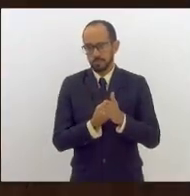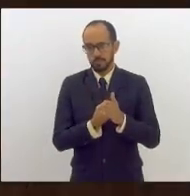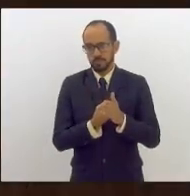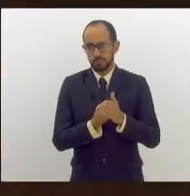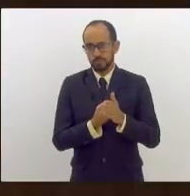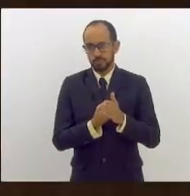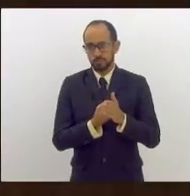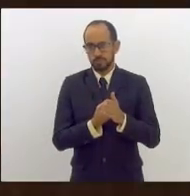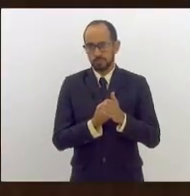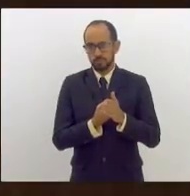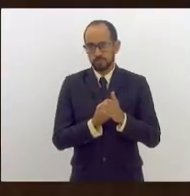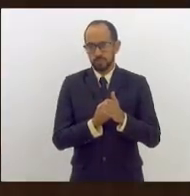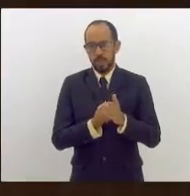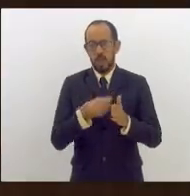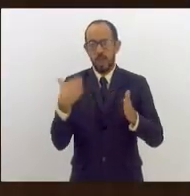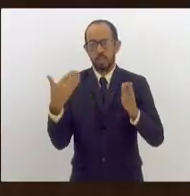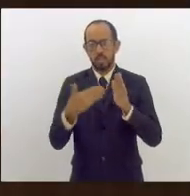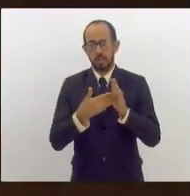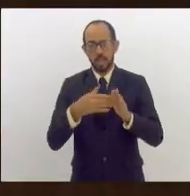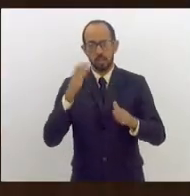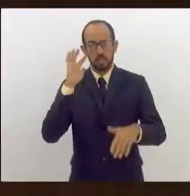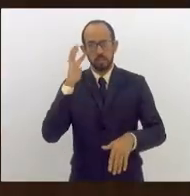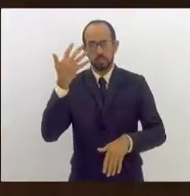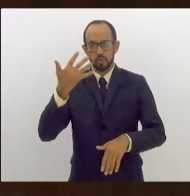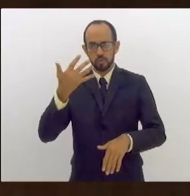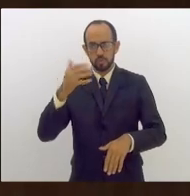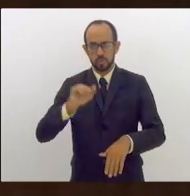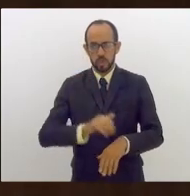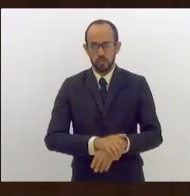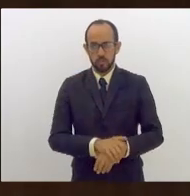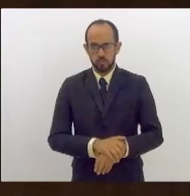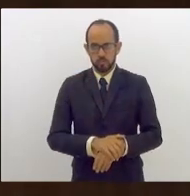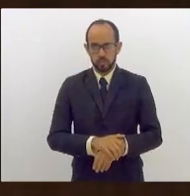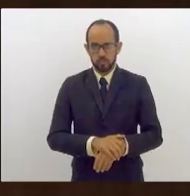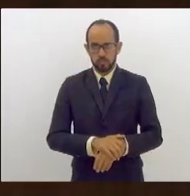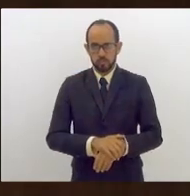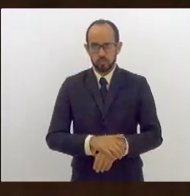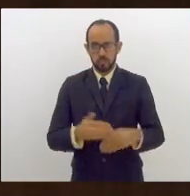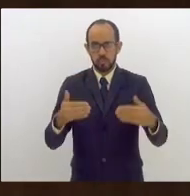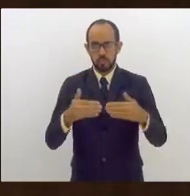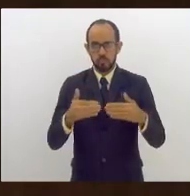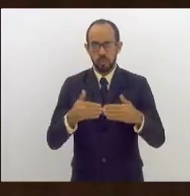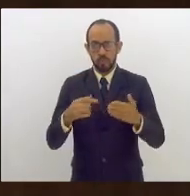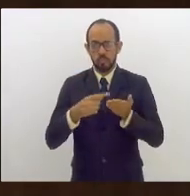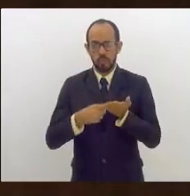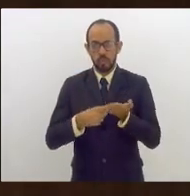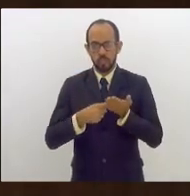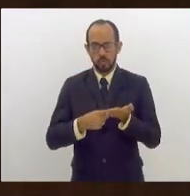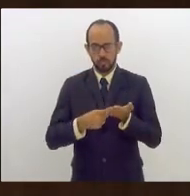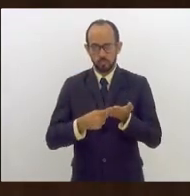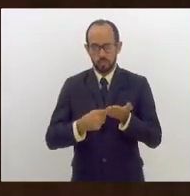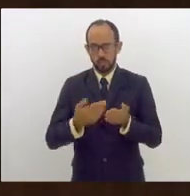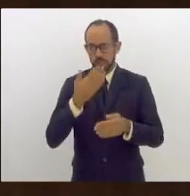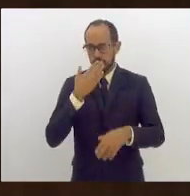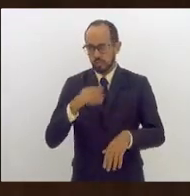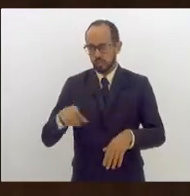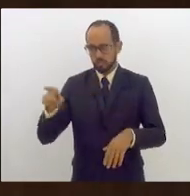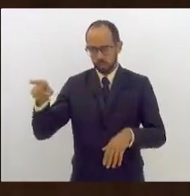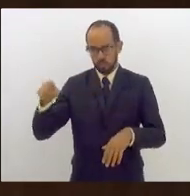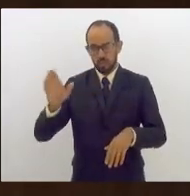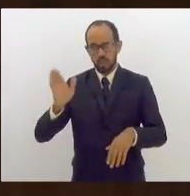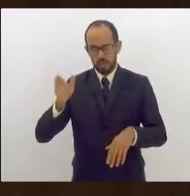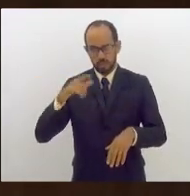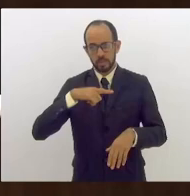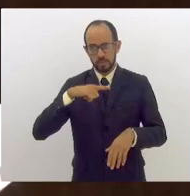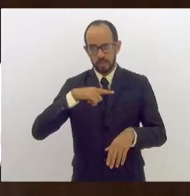haja é a solução mediante acordo queria ponderar com vossa excelência que já requerimento sobre a